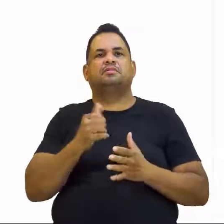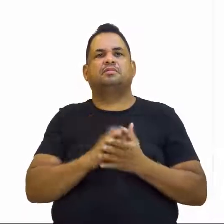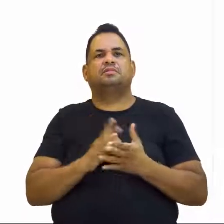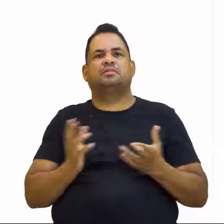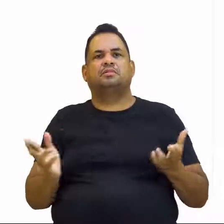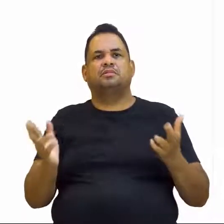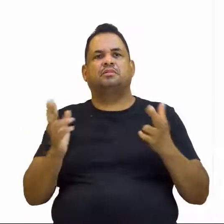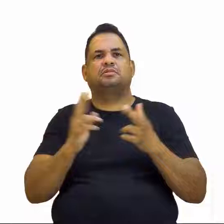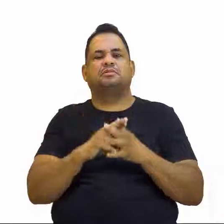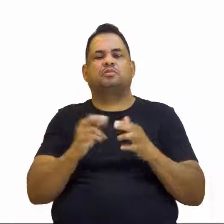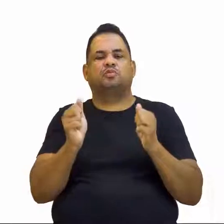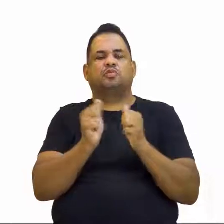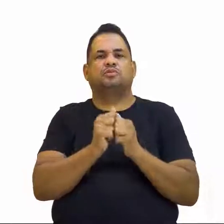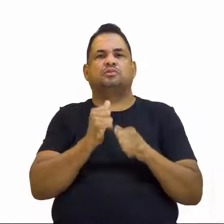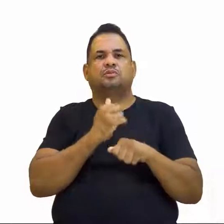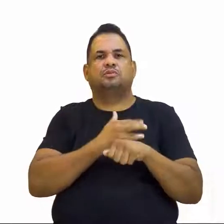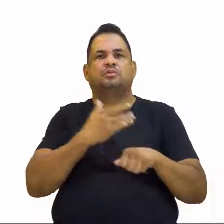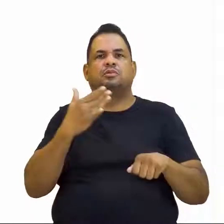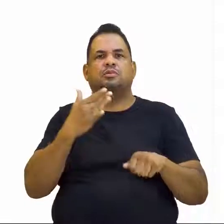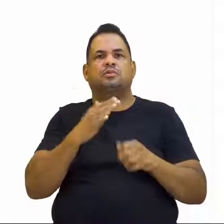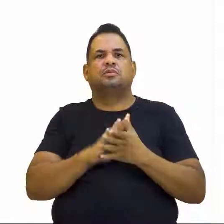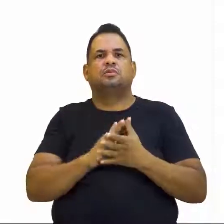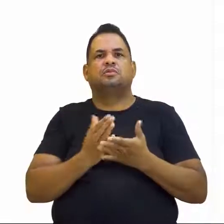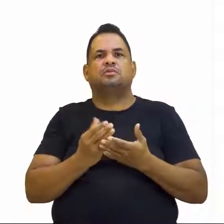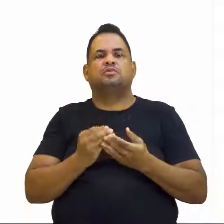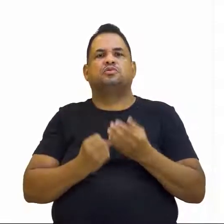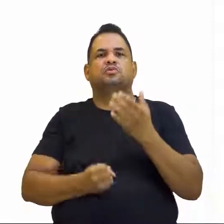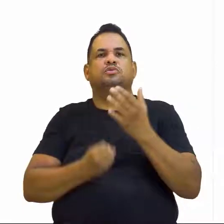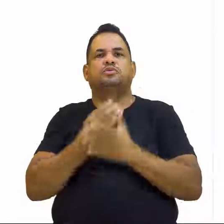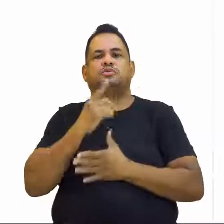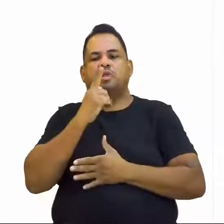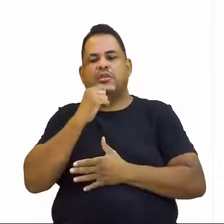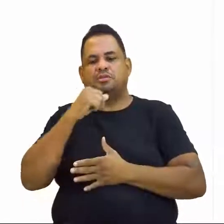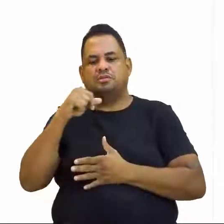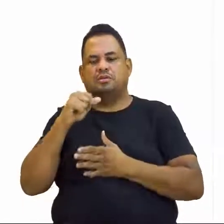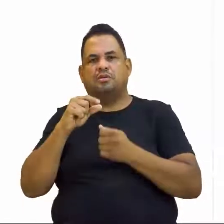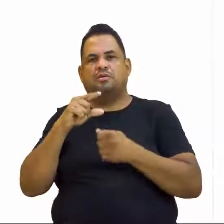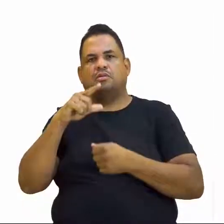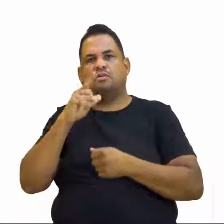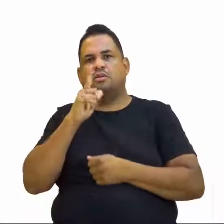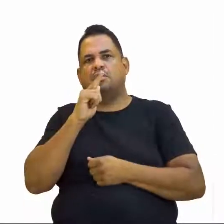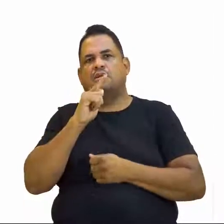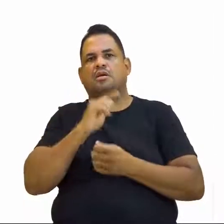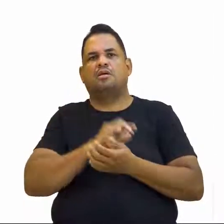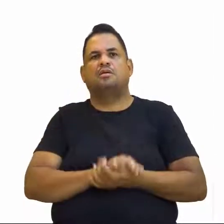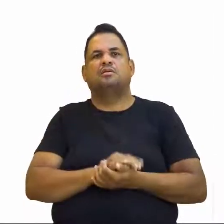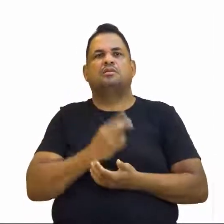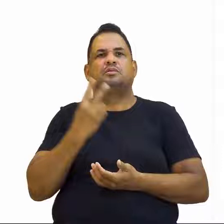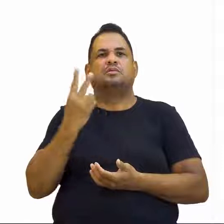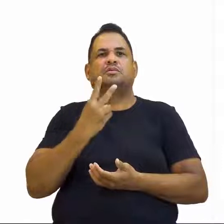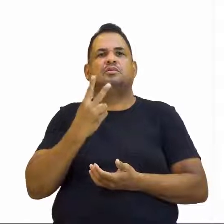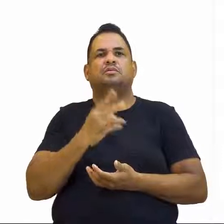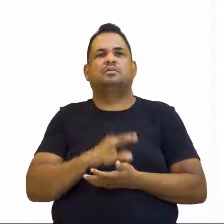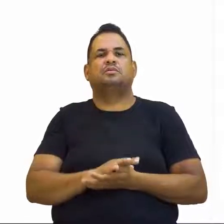substância reage com o ácido dando sal e água. Segunda informação, Em presença